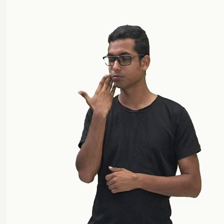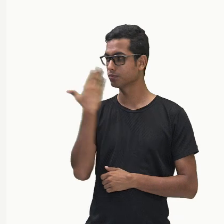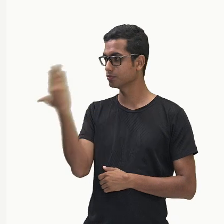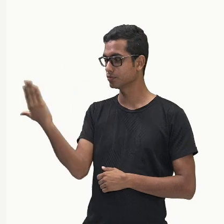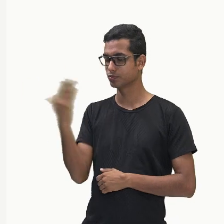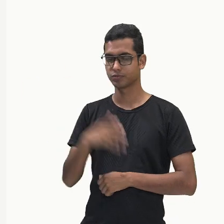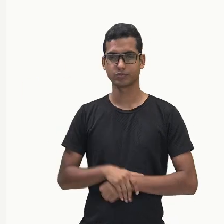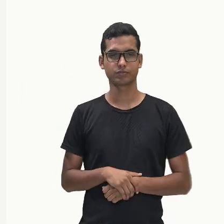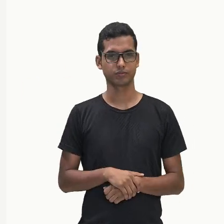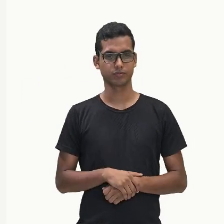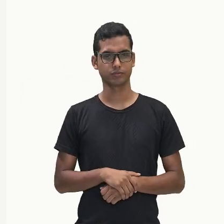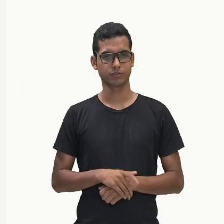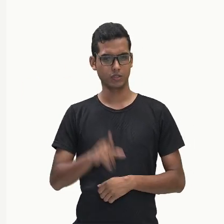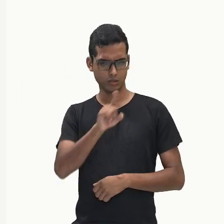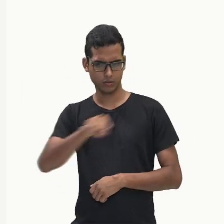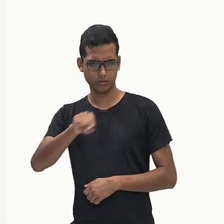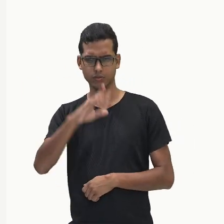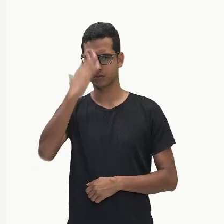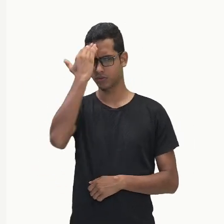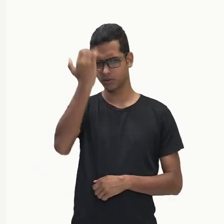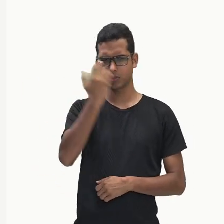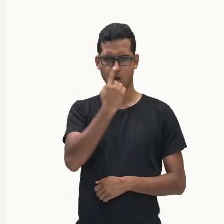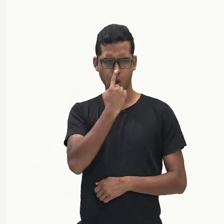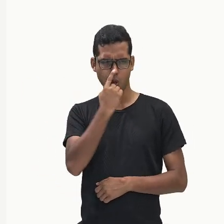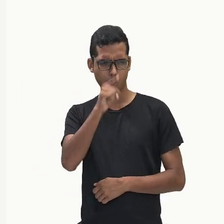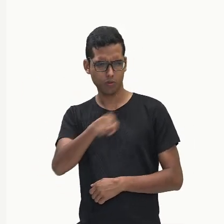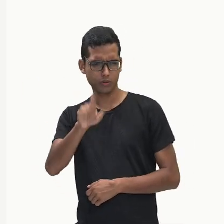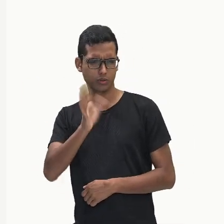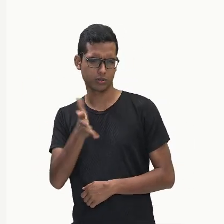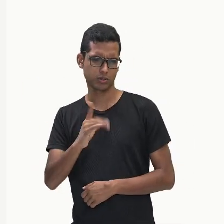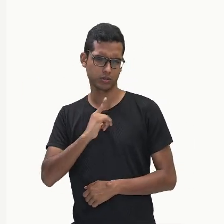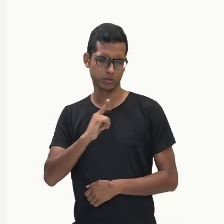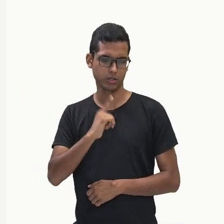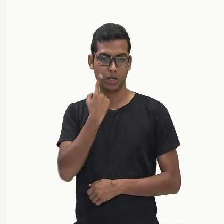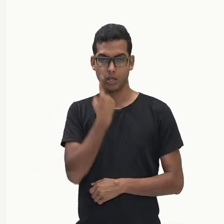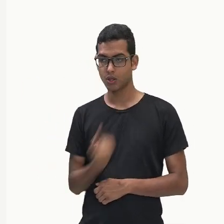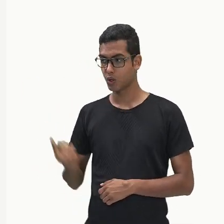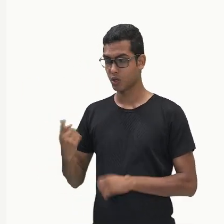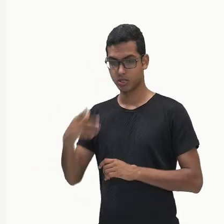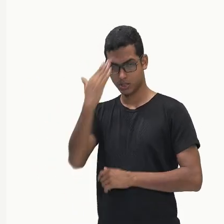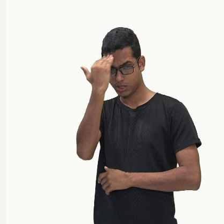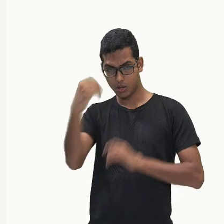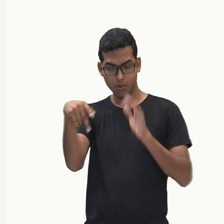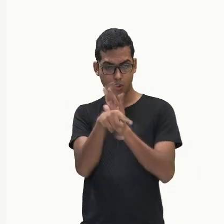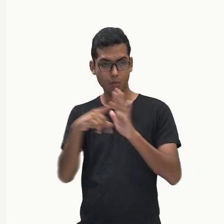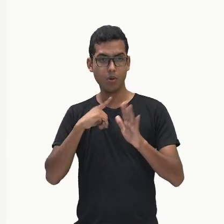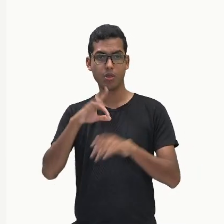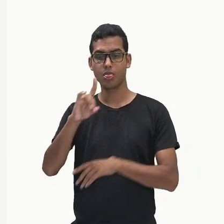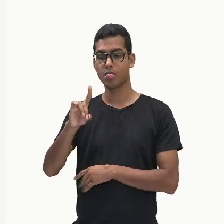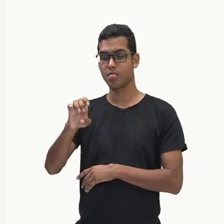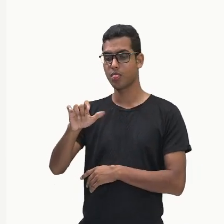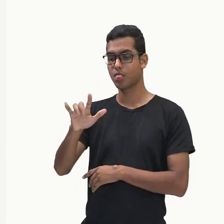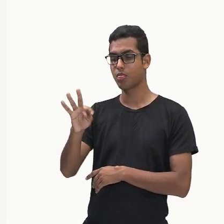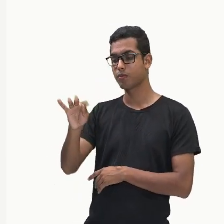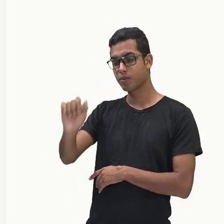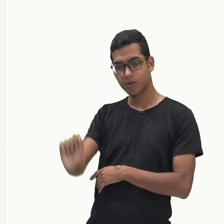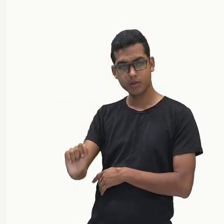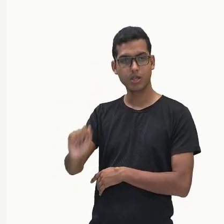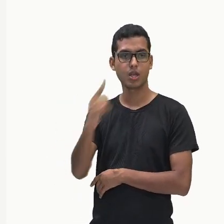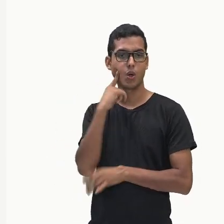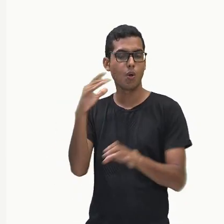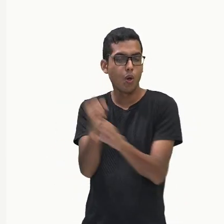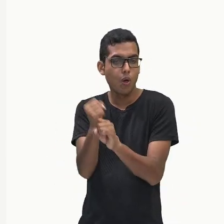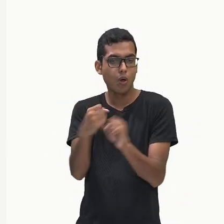se já é familiar para você, você sabe que o delta, quando a gente utiliza a fórmula resolutiva, o delta calculado aí vai